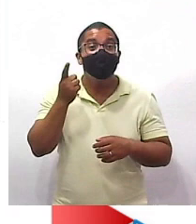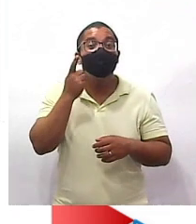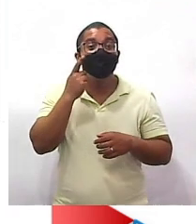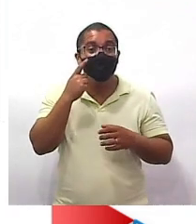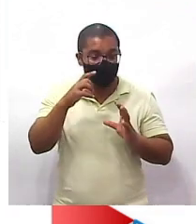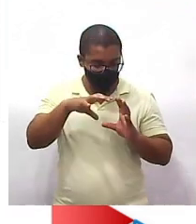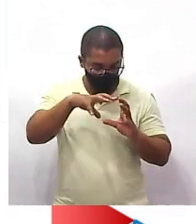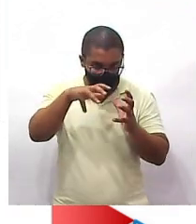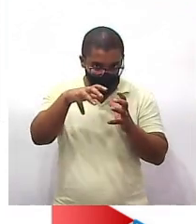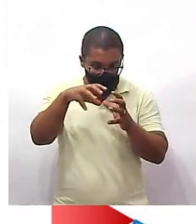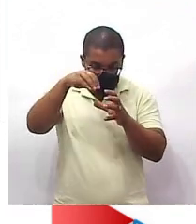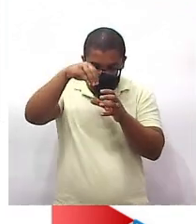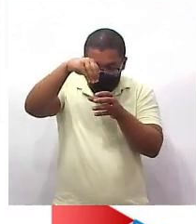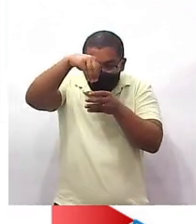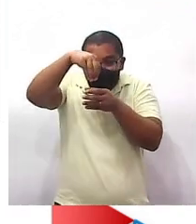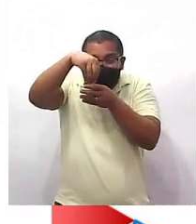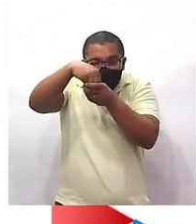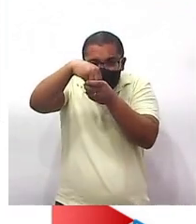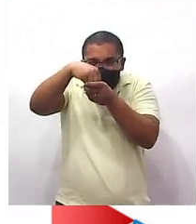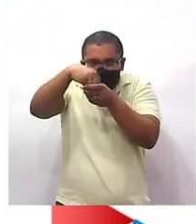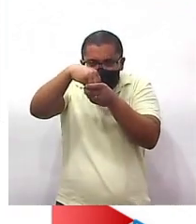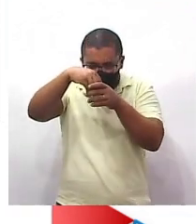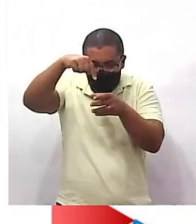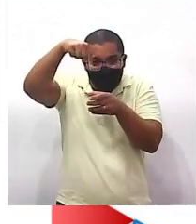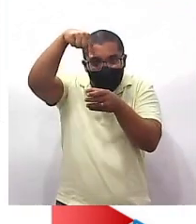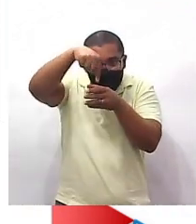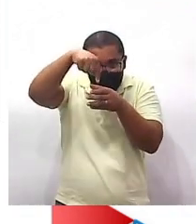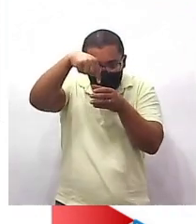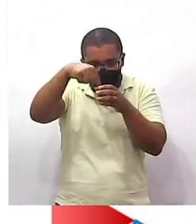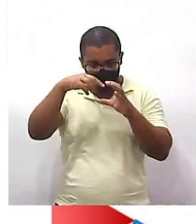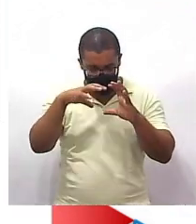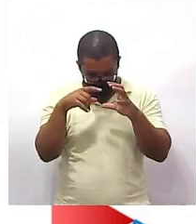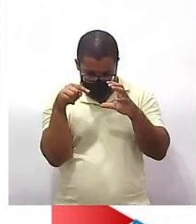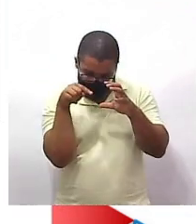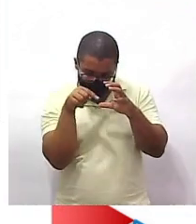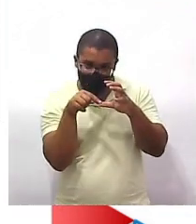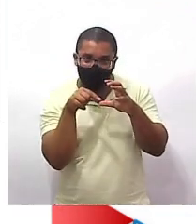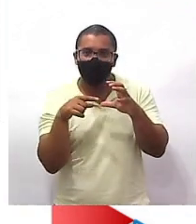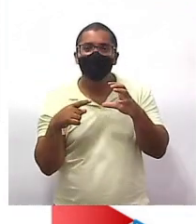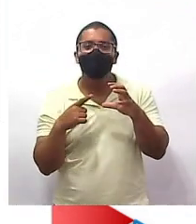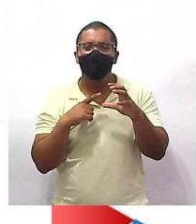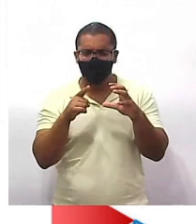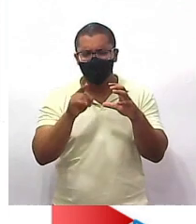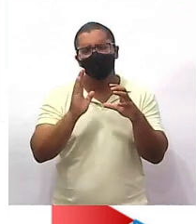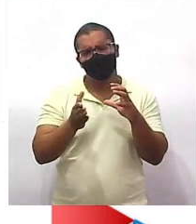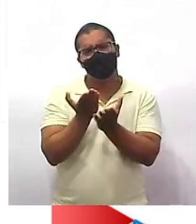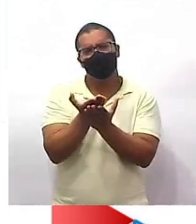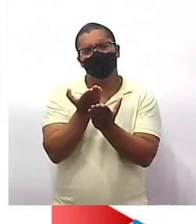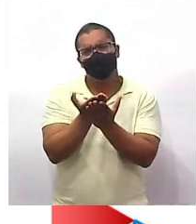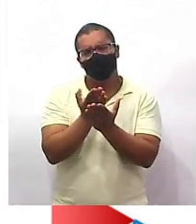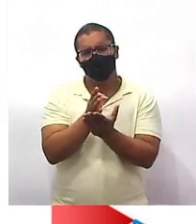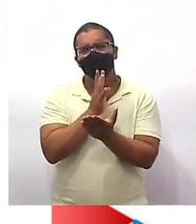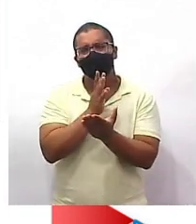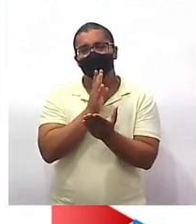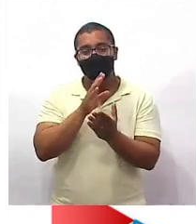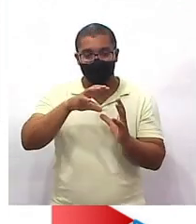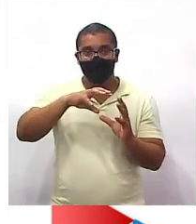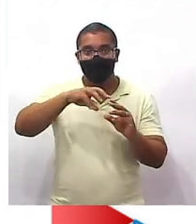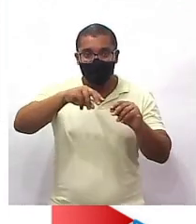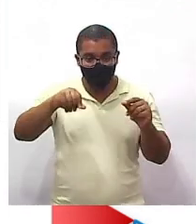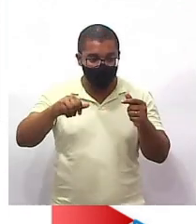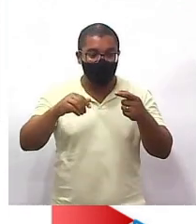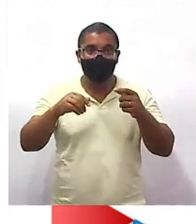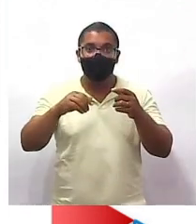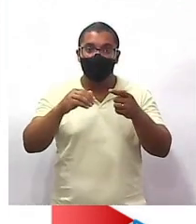da Terra, como vocês já estudaram, que a Terra ela vai ser dividida em